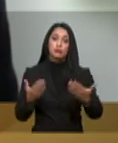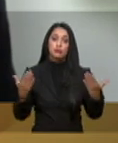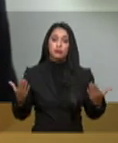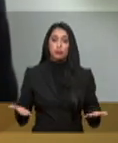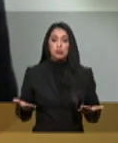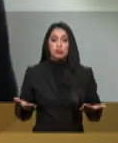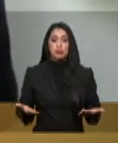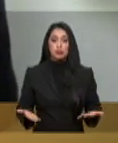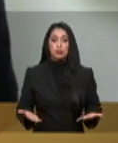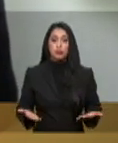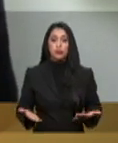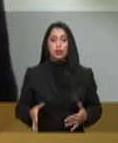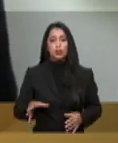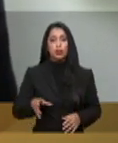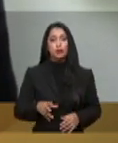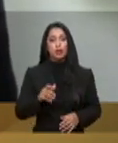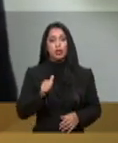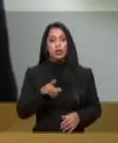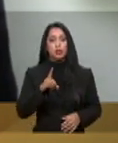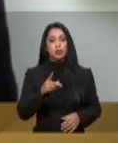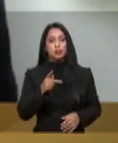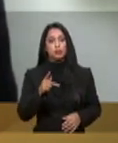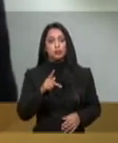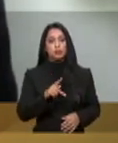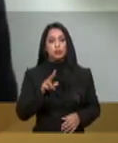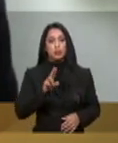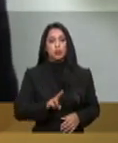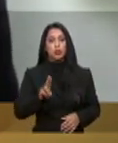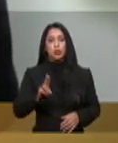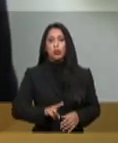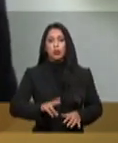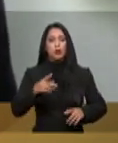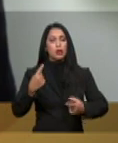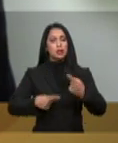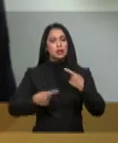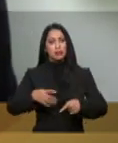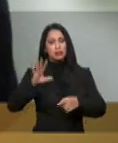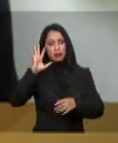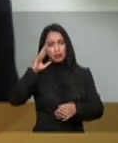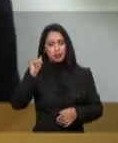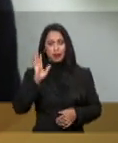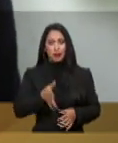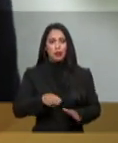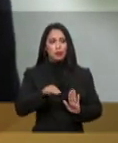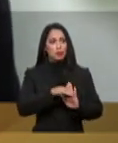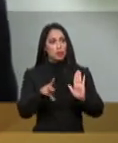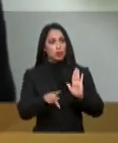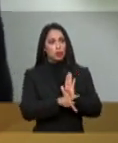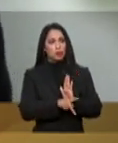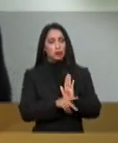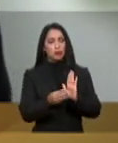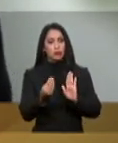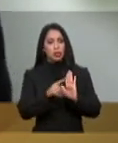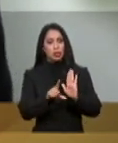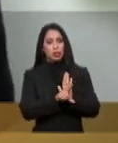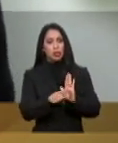todo modo, no entender da DPU, essa discussão está muito superada, dada a conversão da medida provisória em questão na